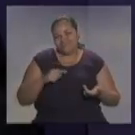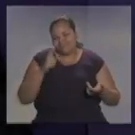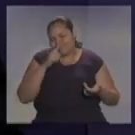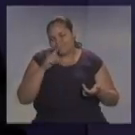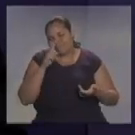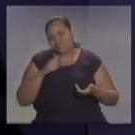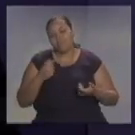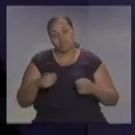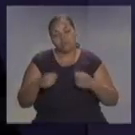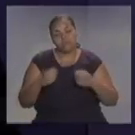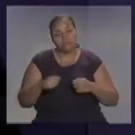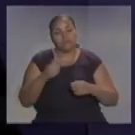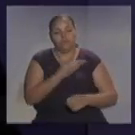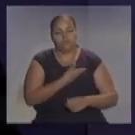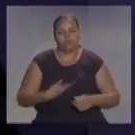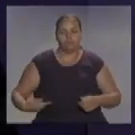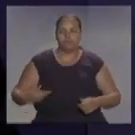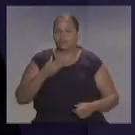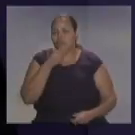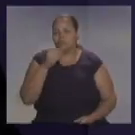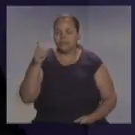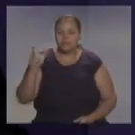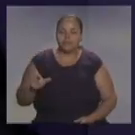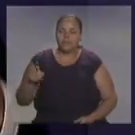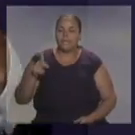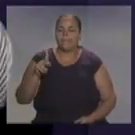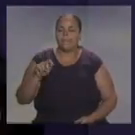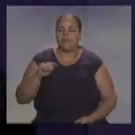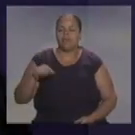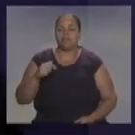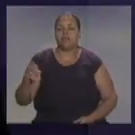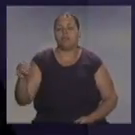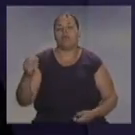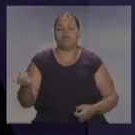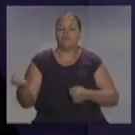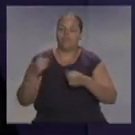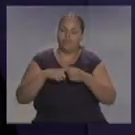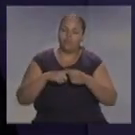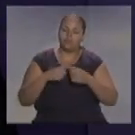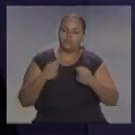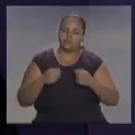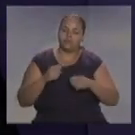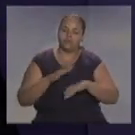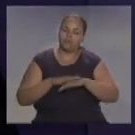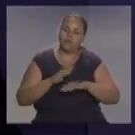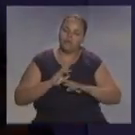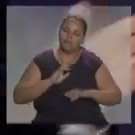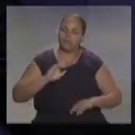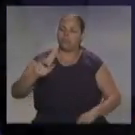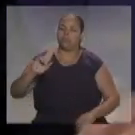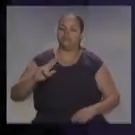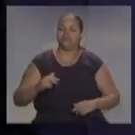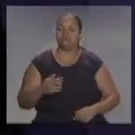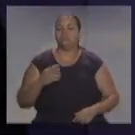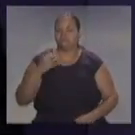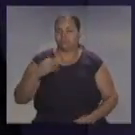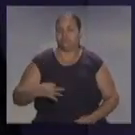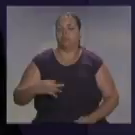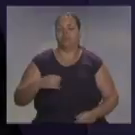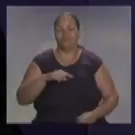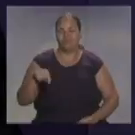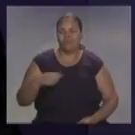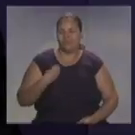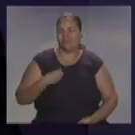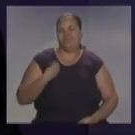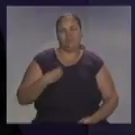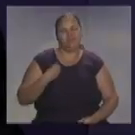quer realmente que o governador possa, espero que o governador Pezão, ao voltar agora, possa dar uma resposta mais efetiva. Porque o que a gente